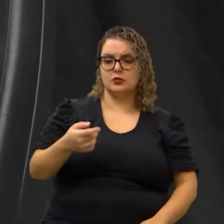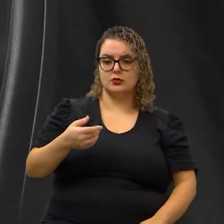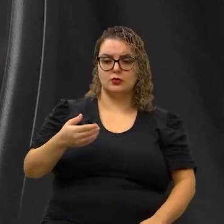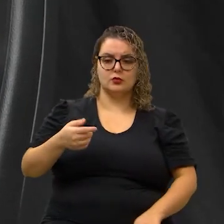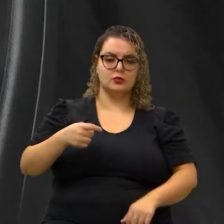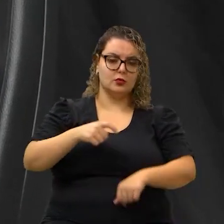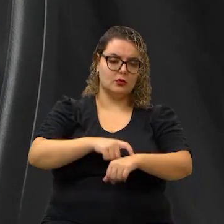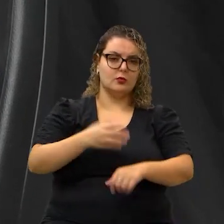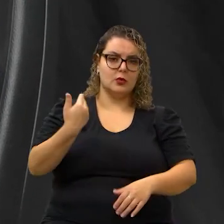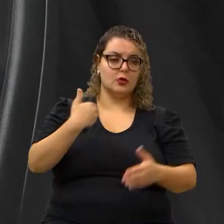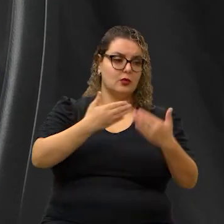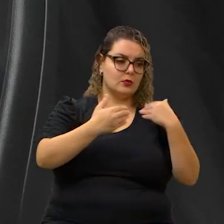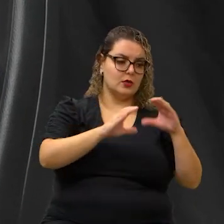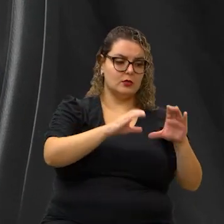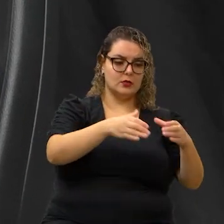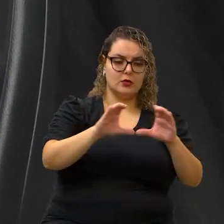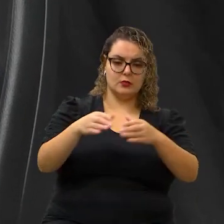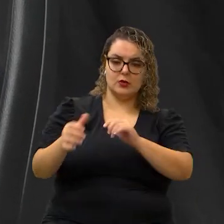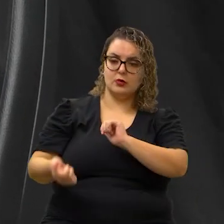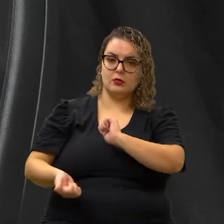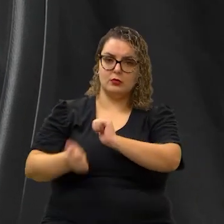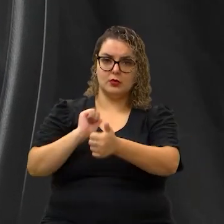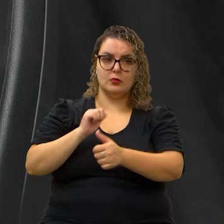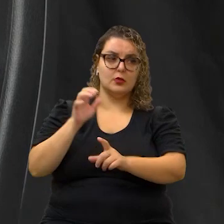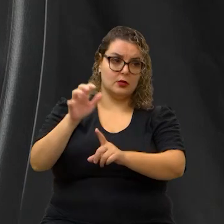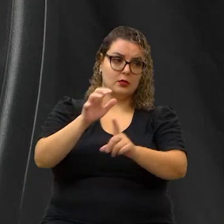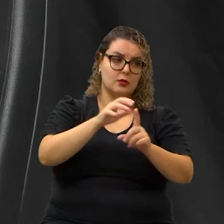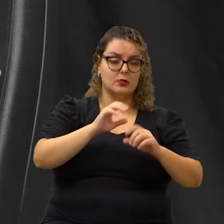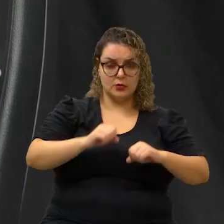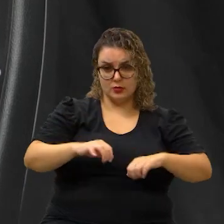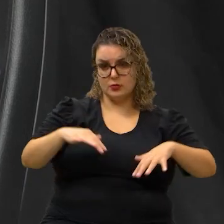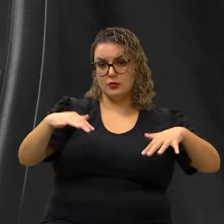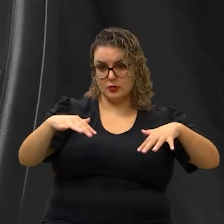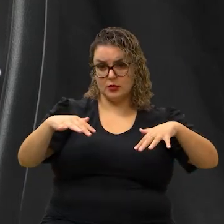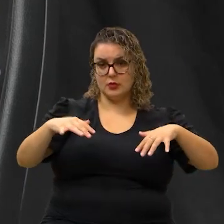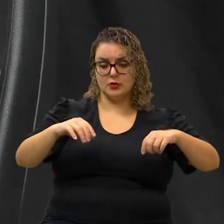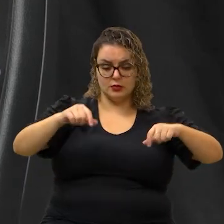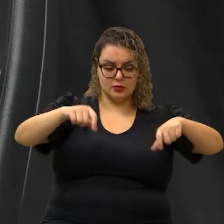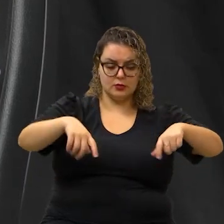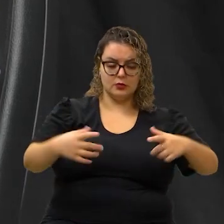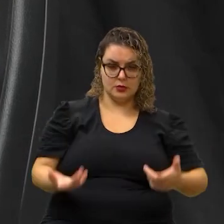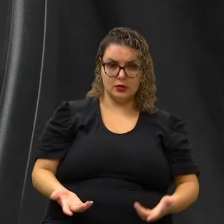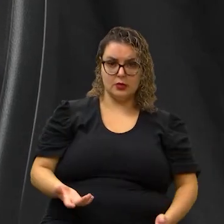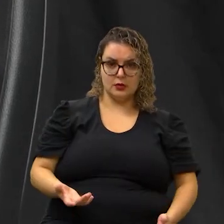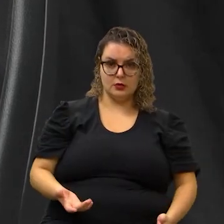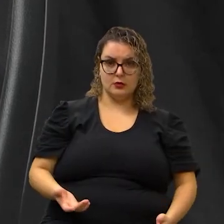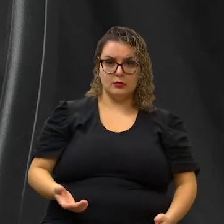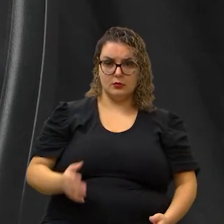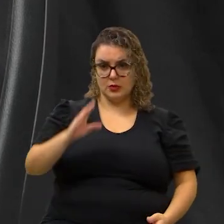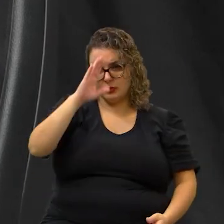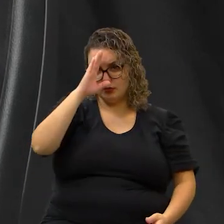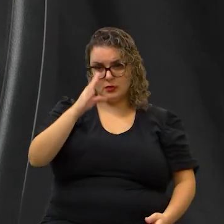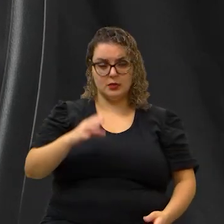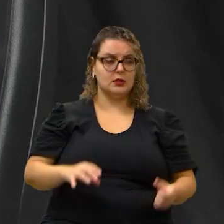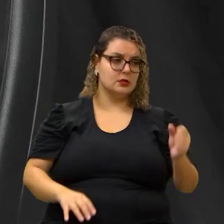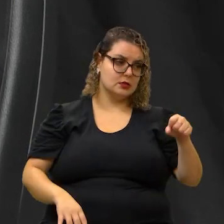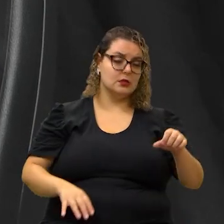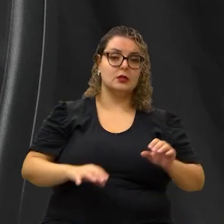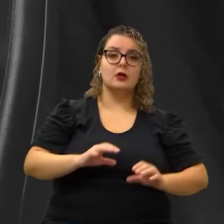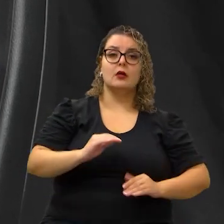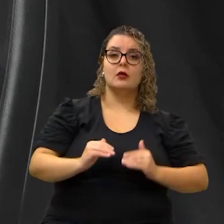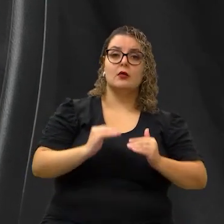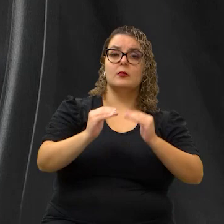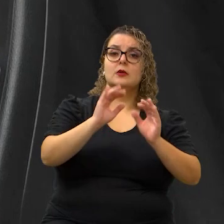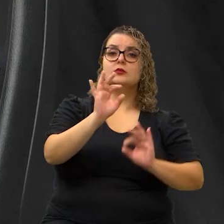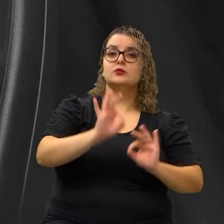além disso, na época eu conversei com os clubes de futebol, porque isso impactou muito os estádios, principalmente, Sim. na perspectiva da